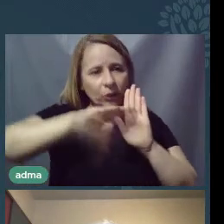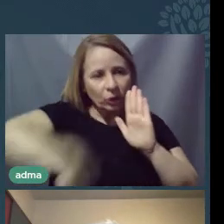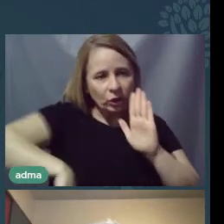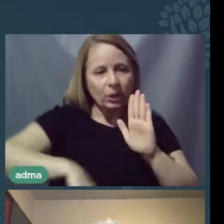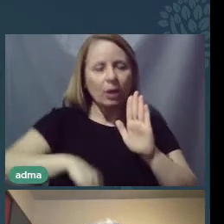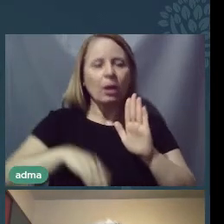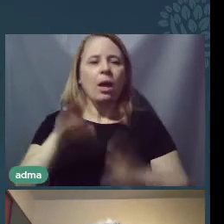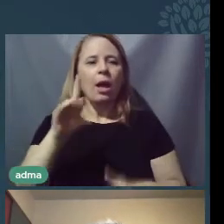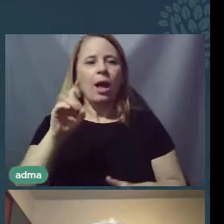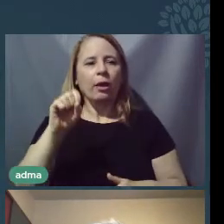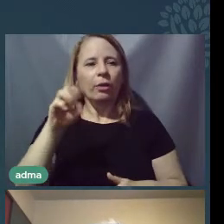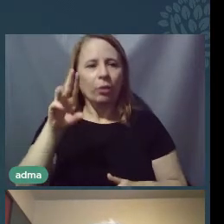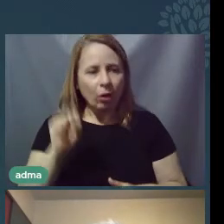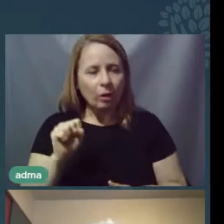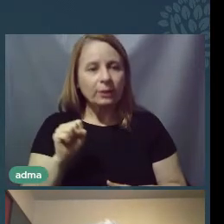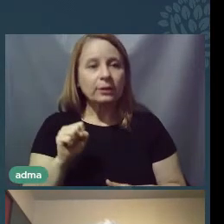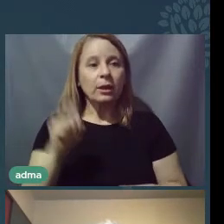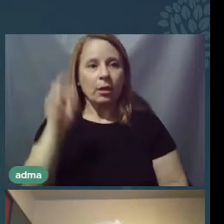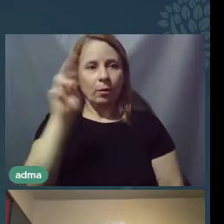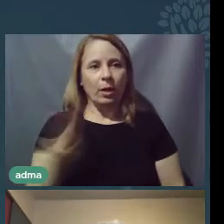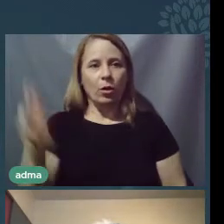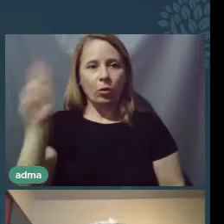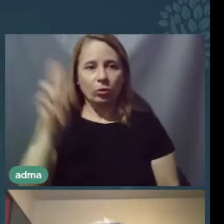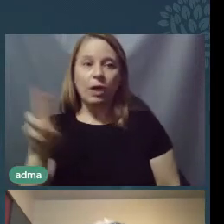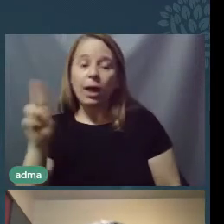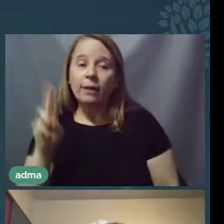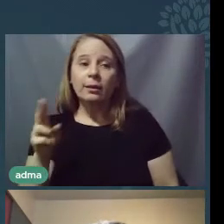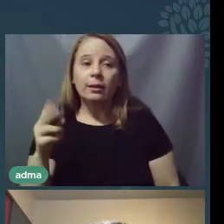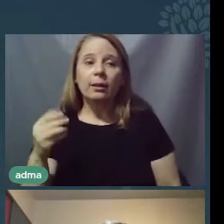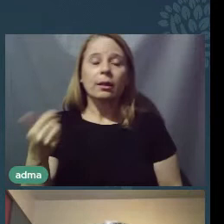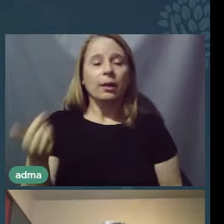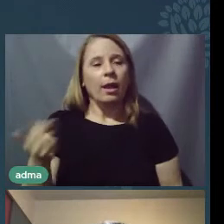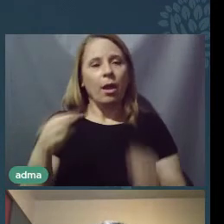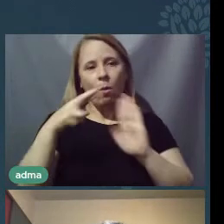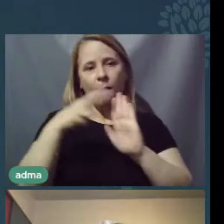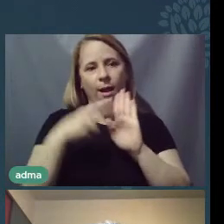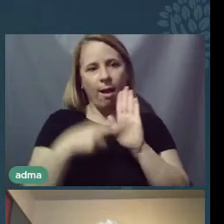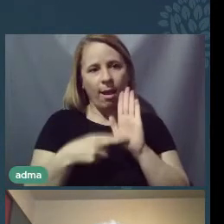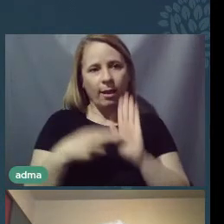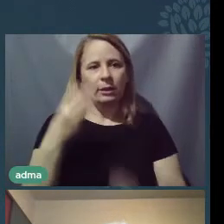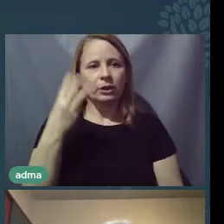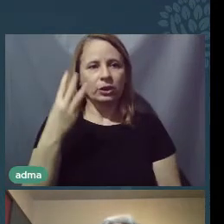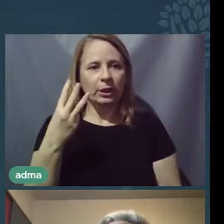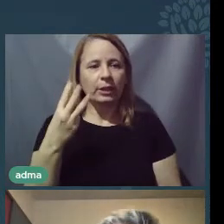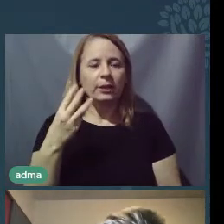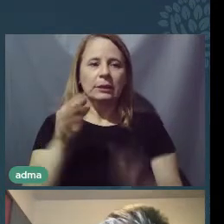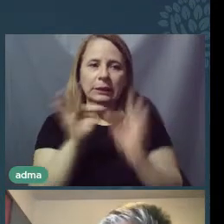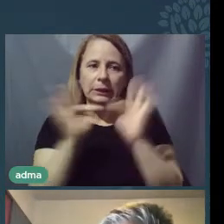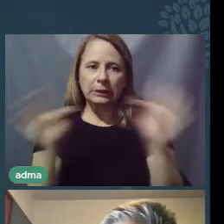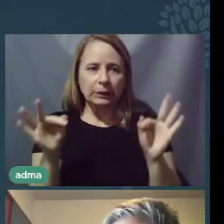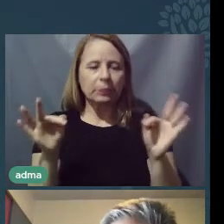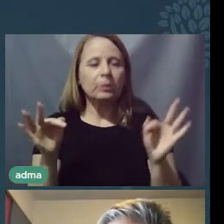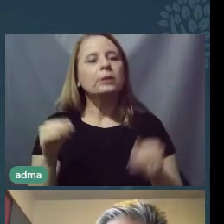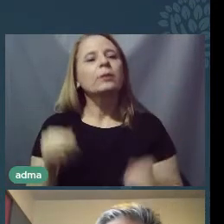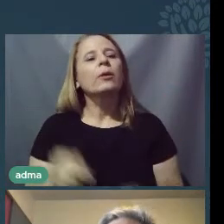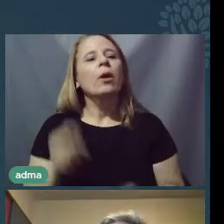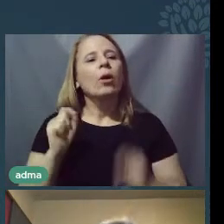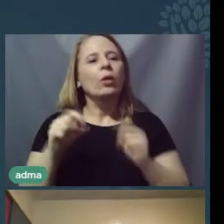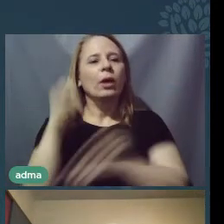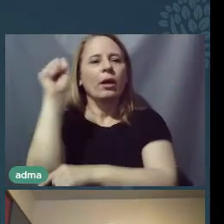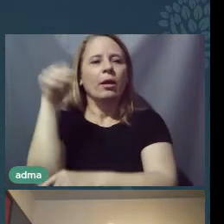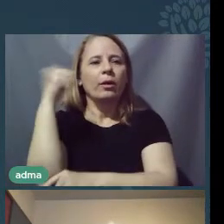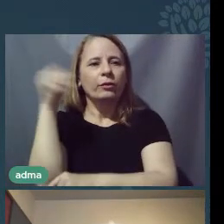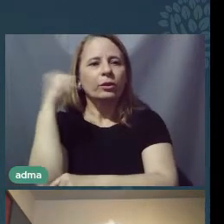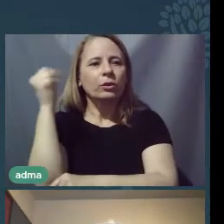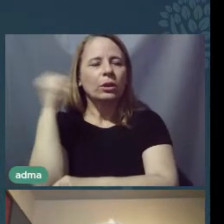prescrita pela dose utilizada pela criança, isso é uma regra de 3 simples, que a fisioterapia pode